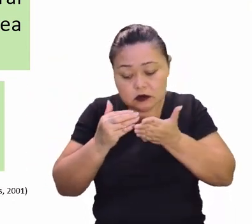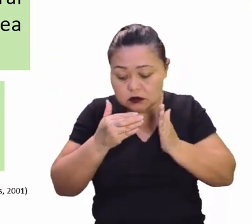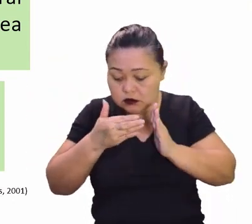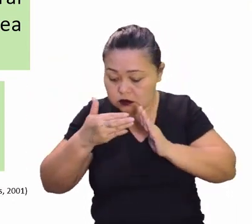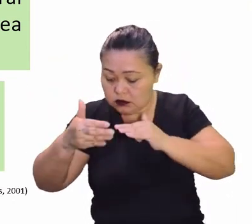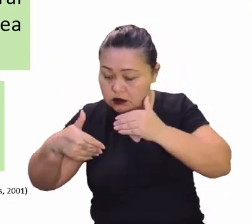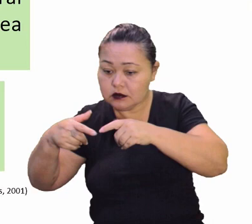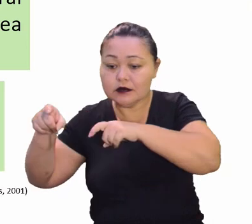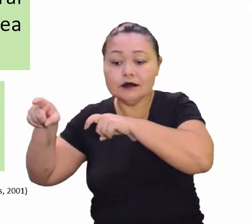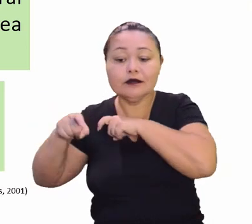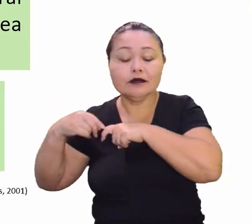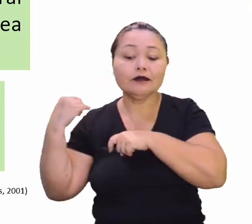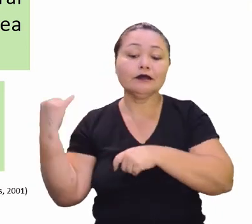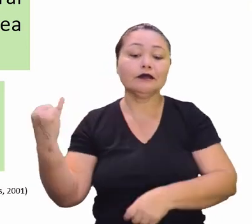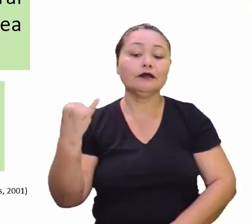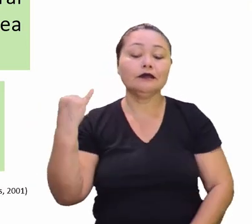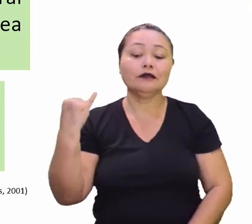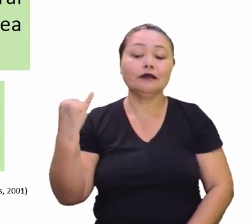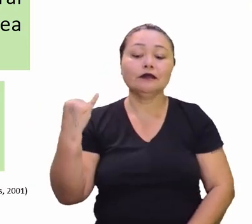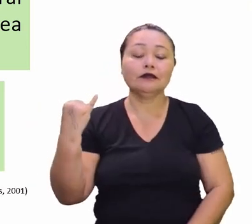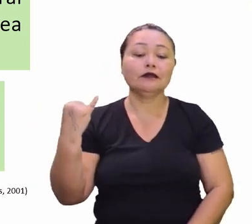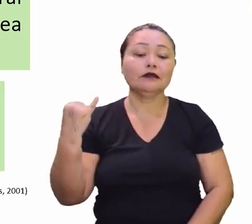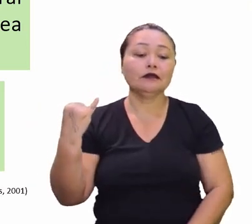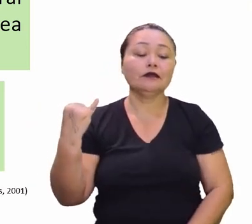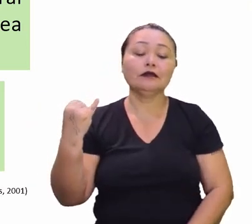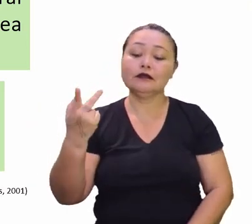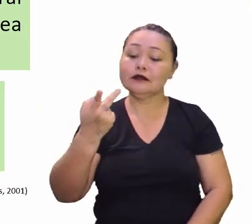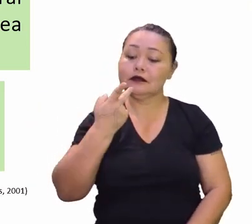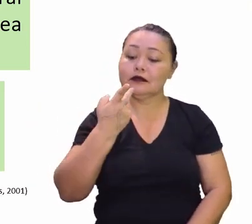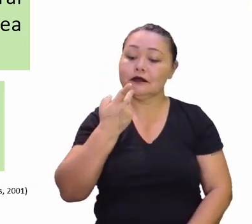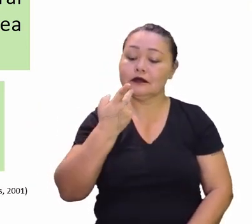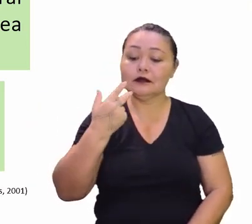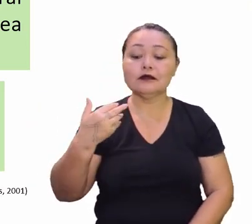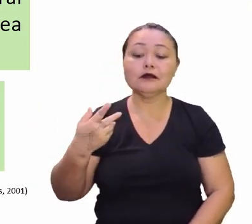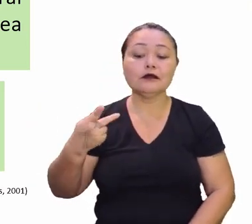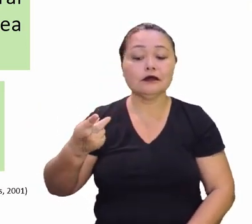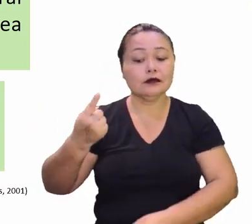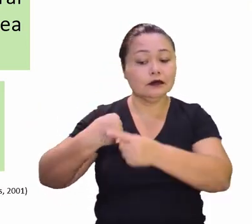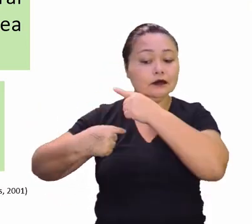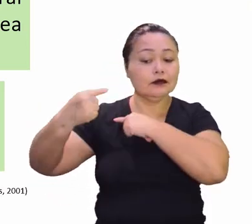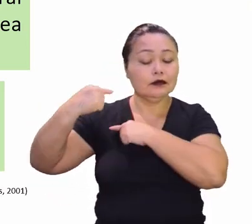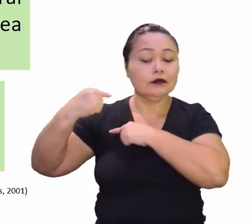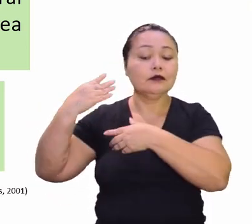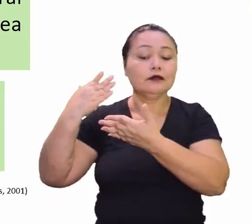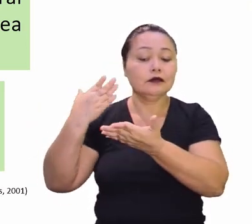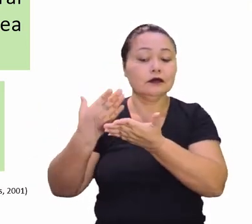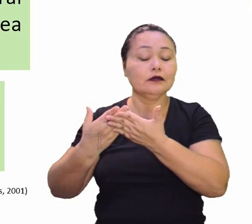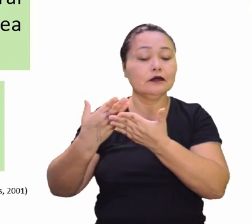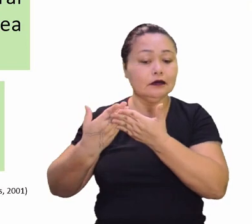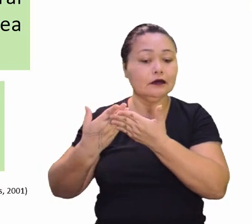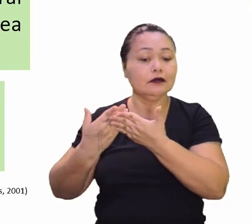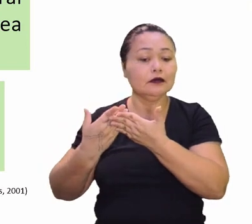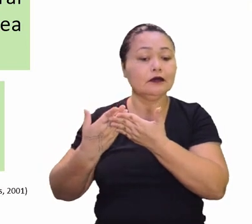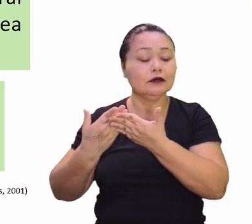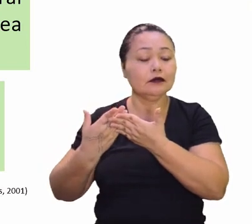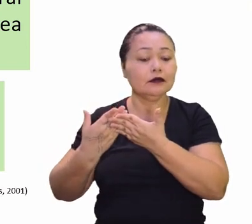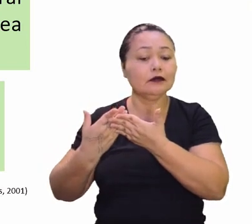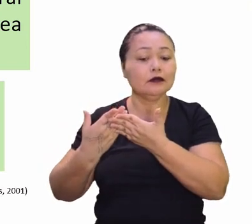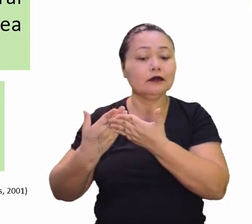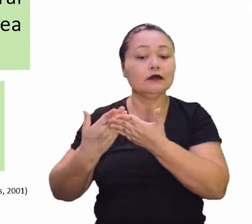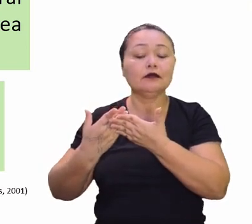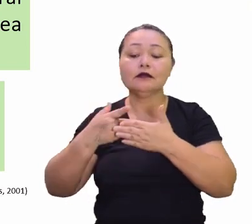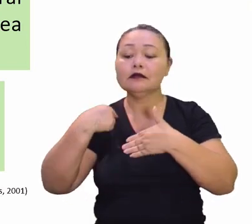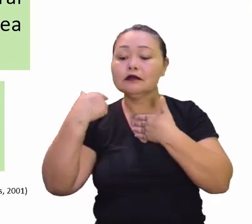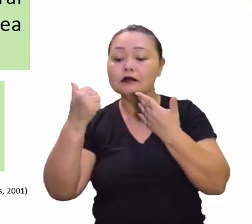Um importante ciclo que, inclusive, falamos no início da aula, que tem a ver com